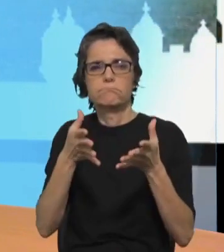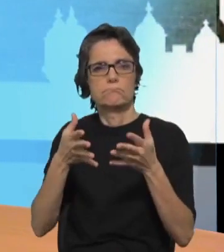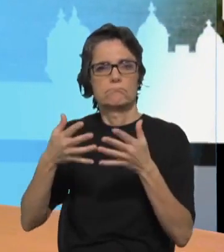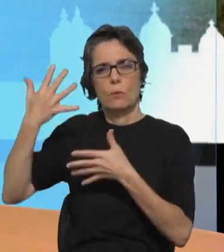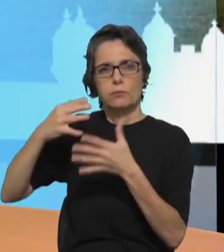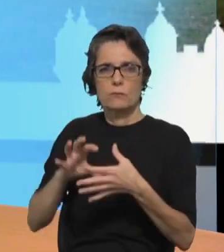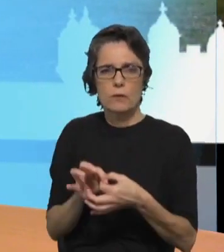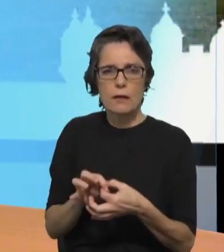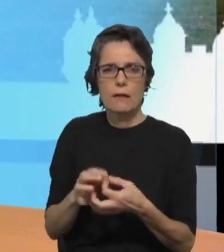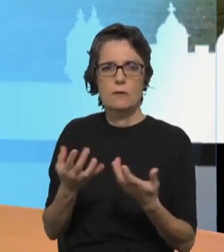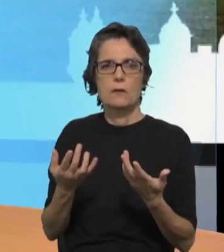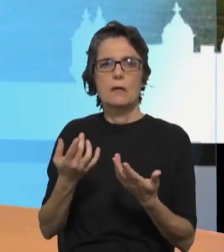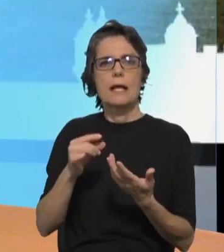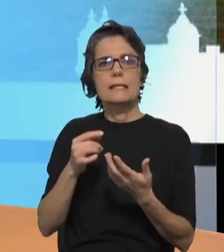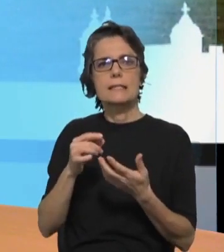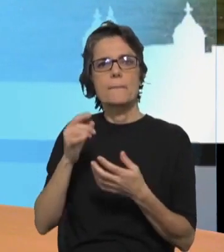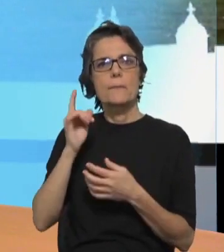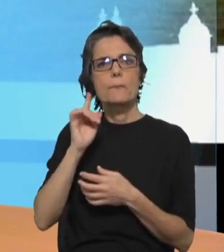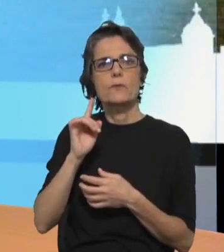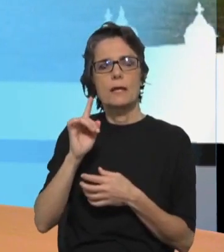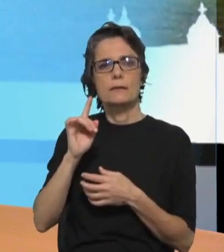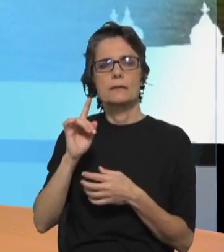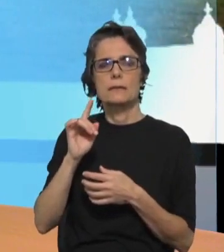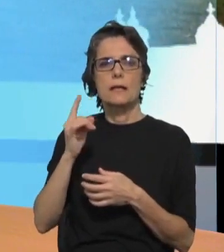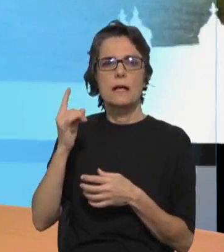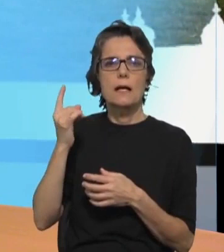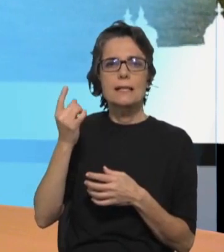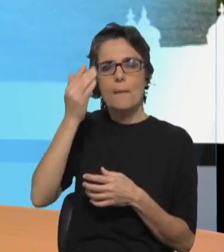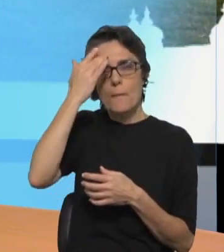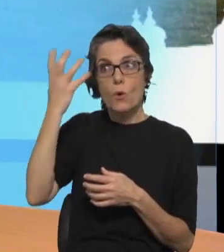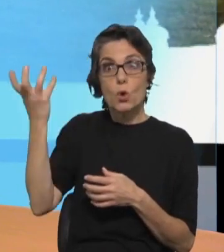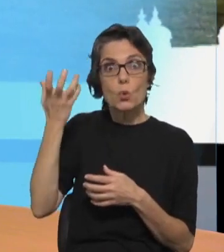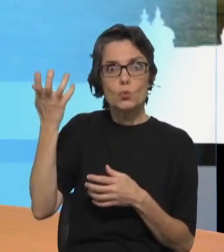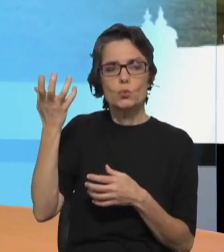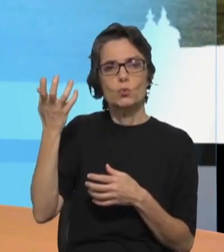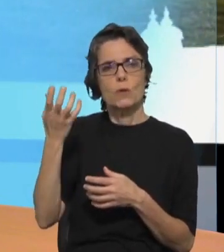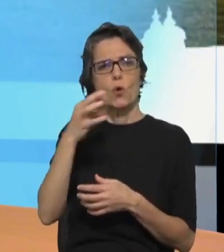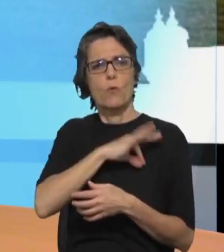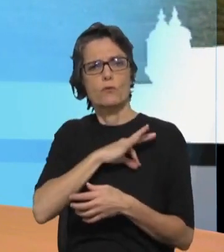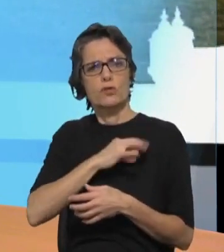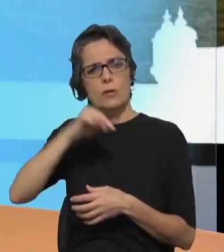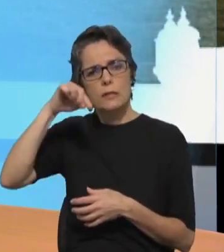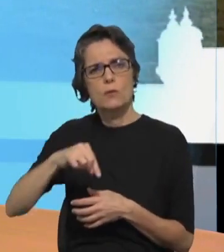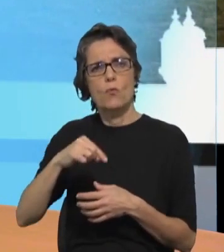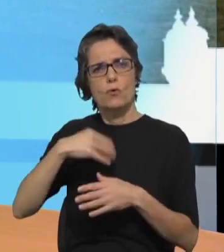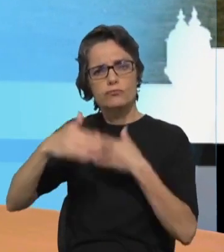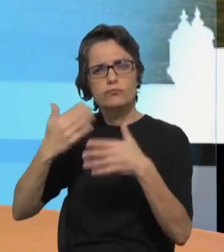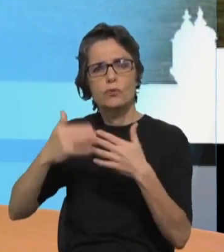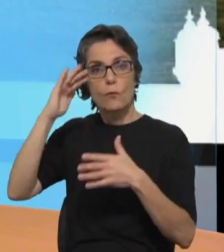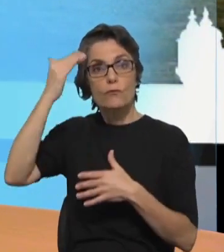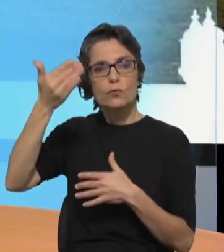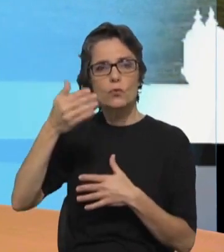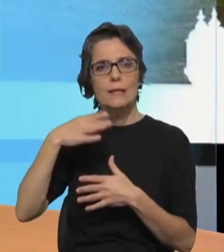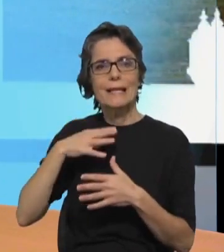há pouco, este lugar da memória cultural nesta construção de profissionais de hoje, profissionais que querem